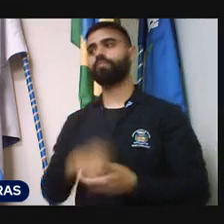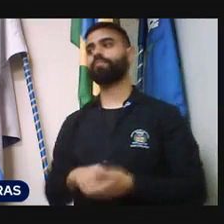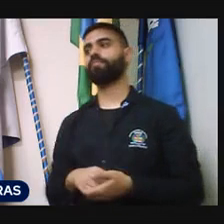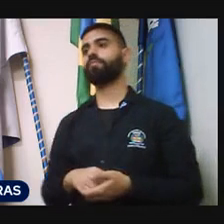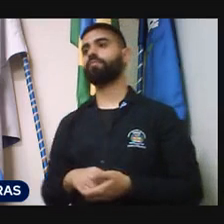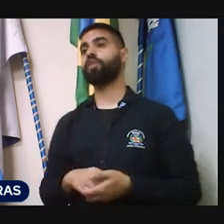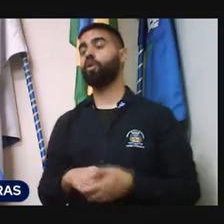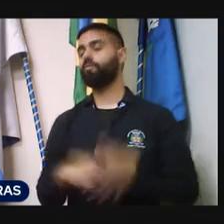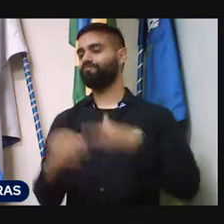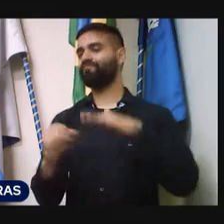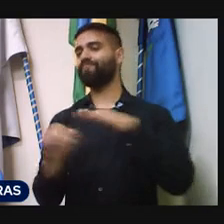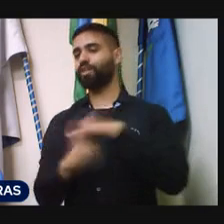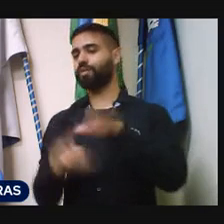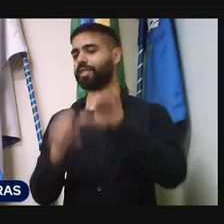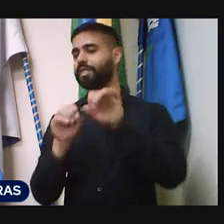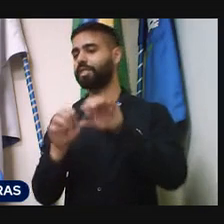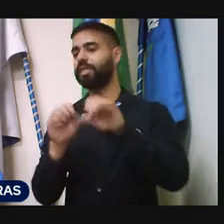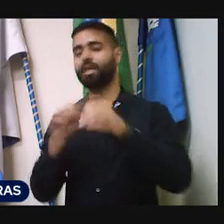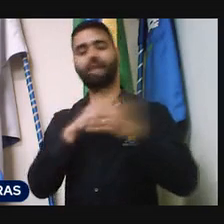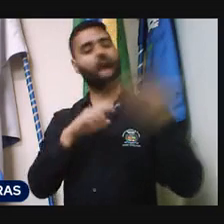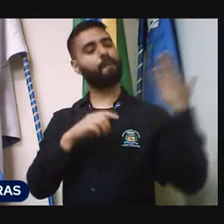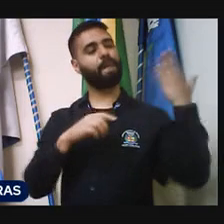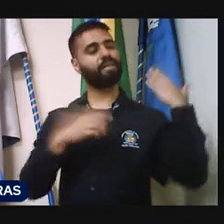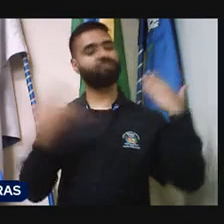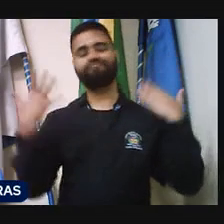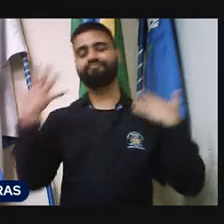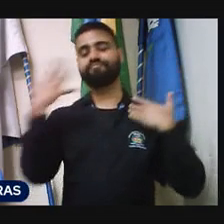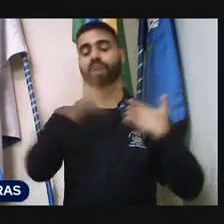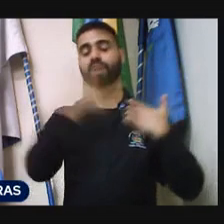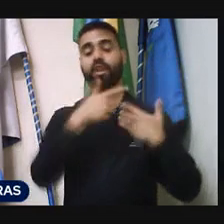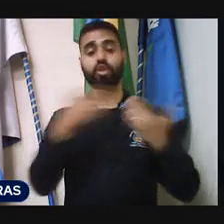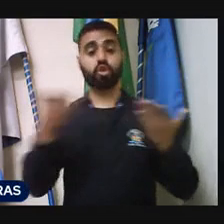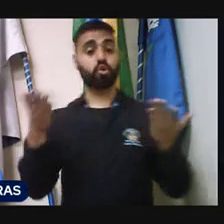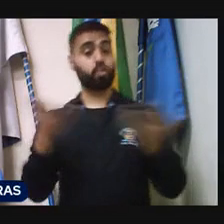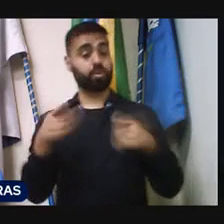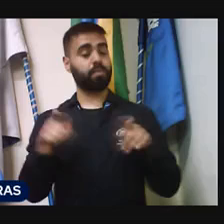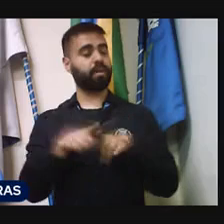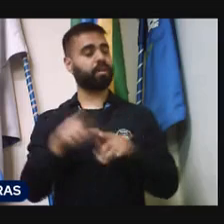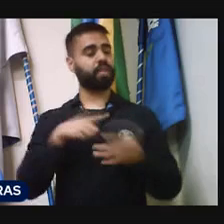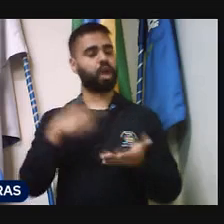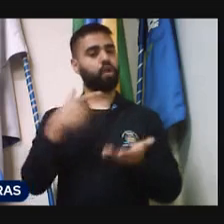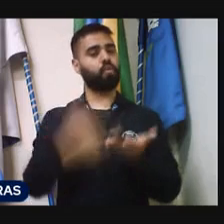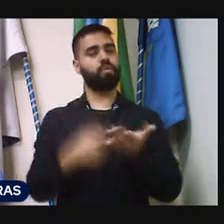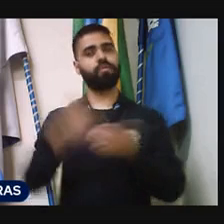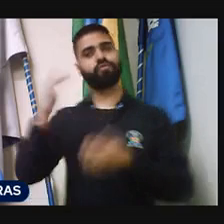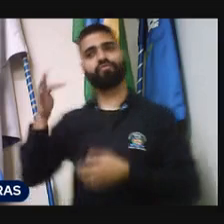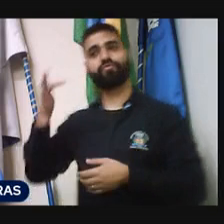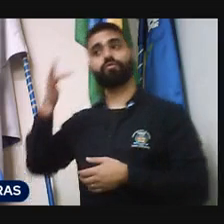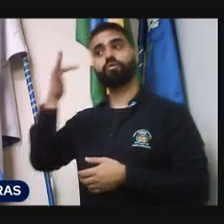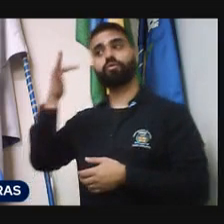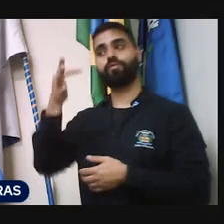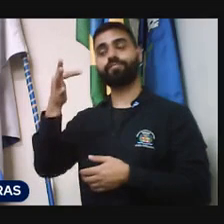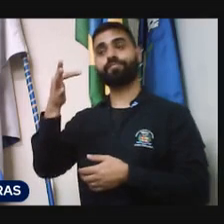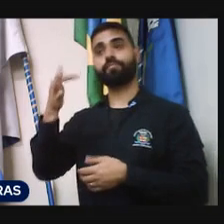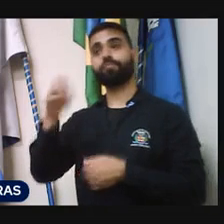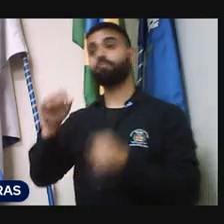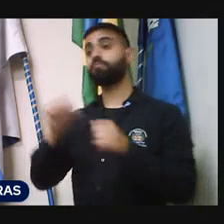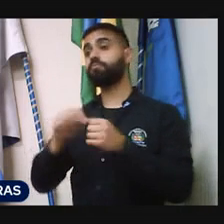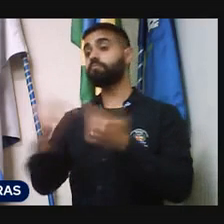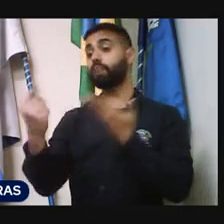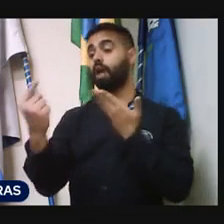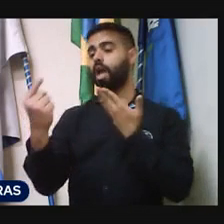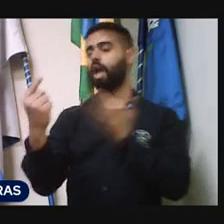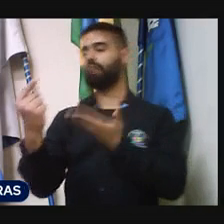é uma instituição de ensino com um belo passado atuante no presente comprometida com a construção do Futuro A presente Moção pela